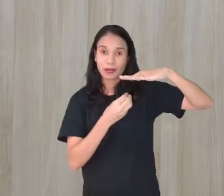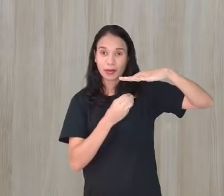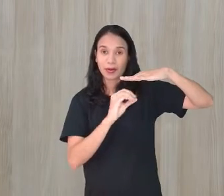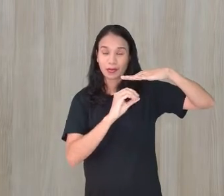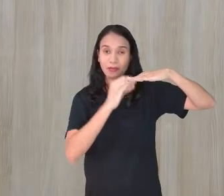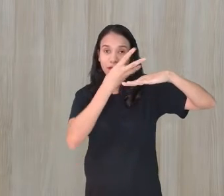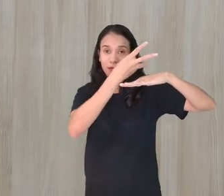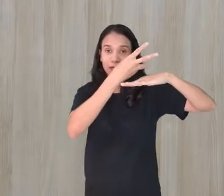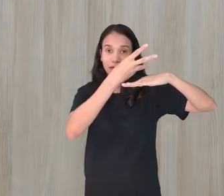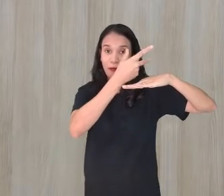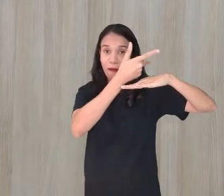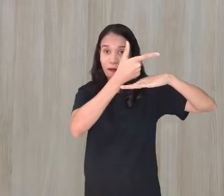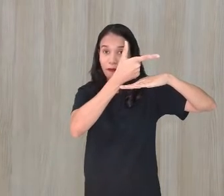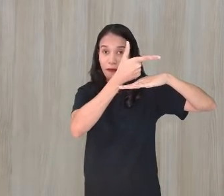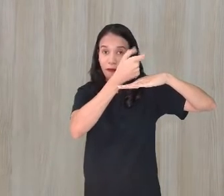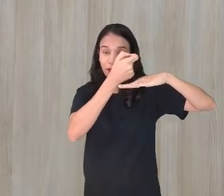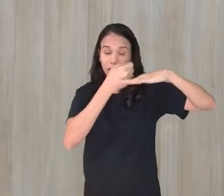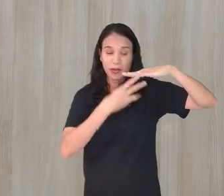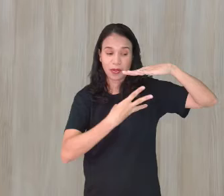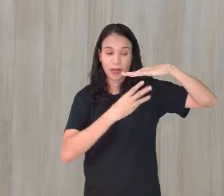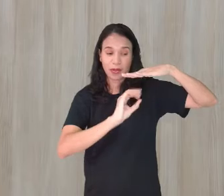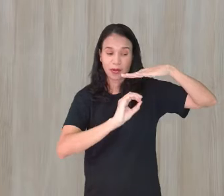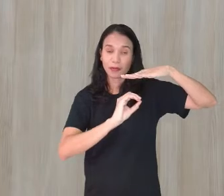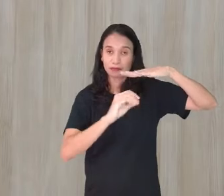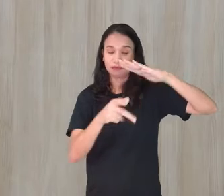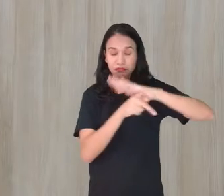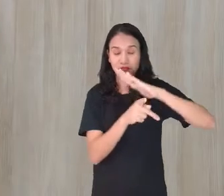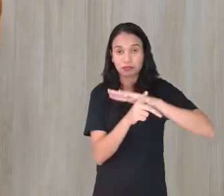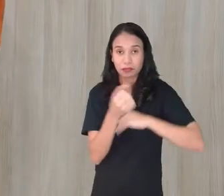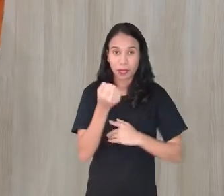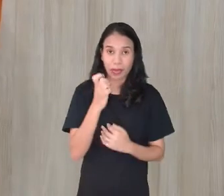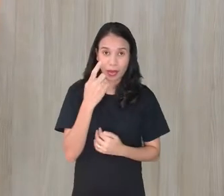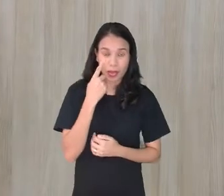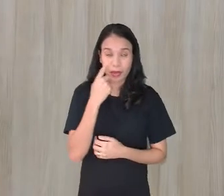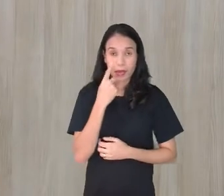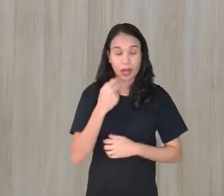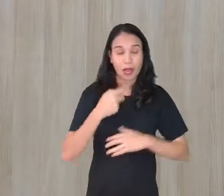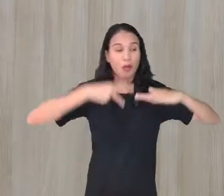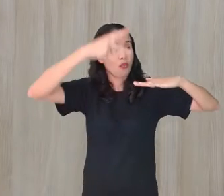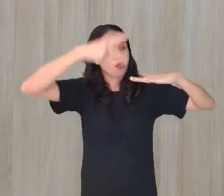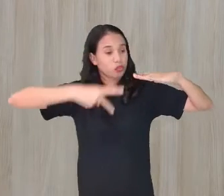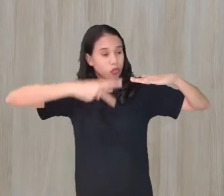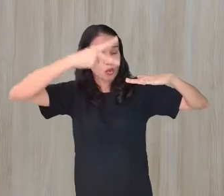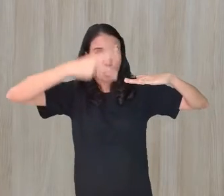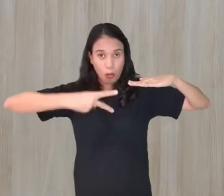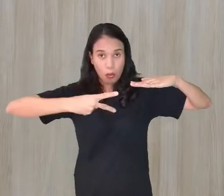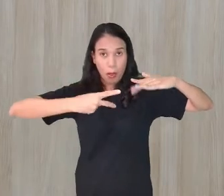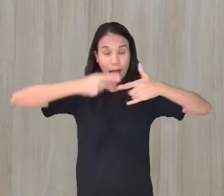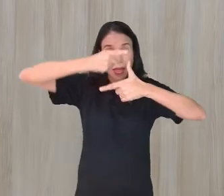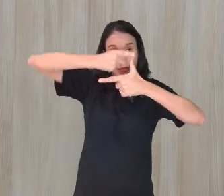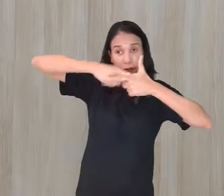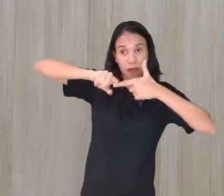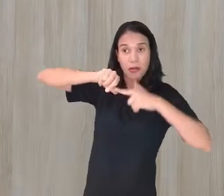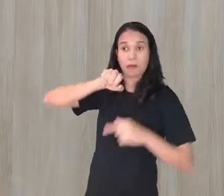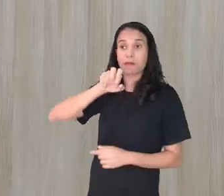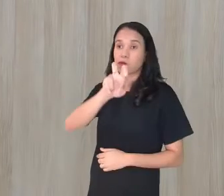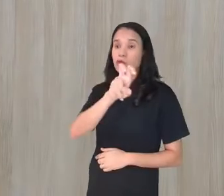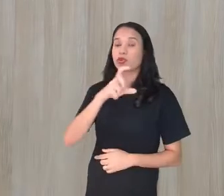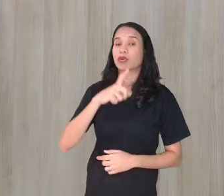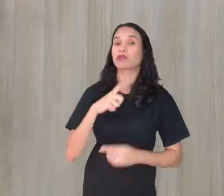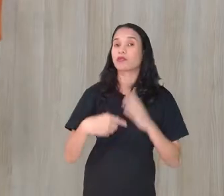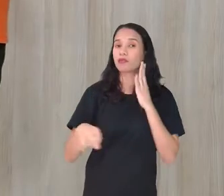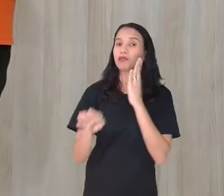e embaixo eu tenho 30, 20 e 30 avos. Se eu pegar esses dois números e dividir por 5, eu